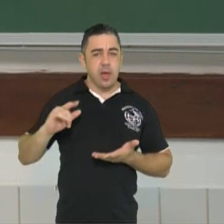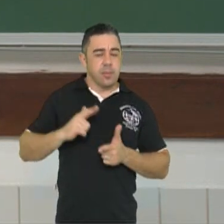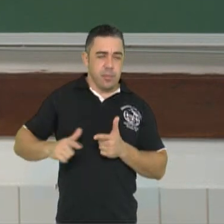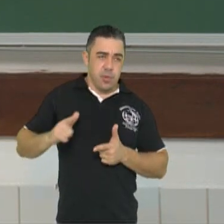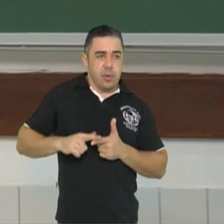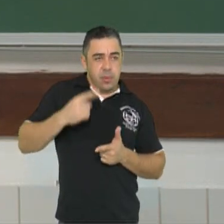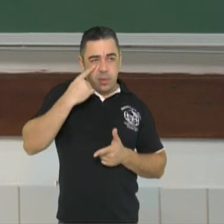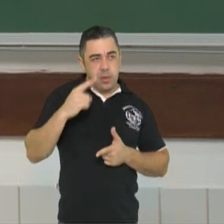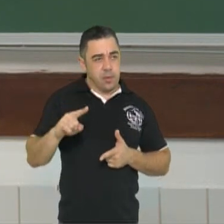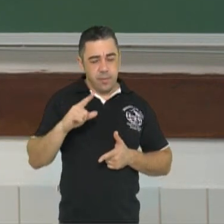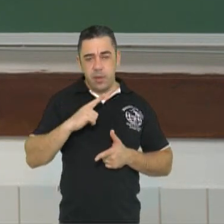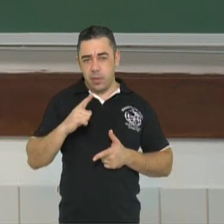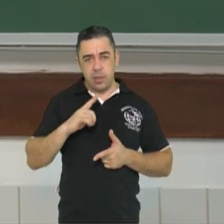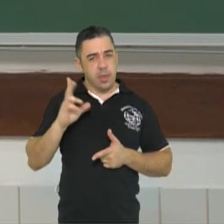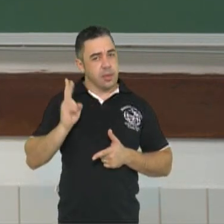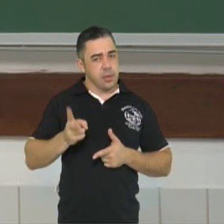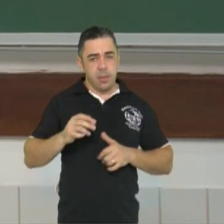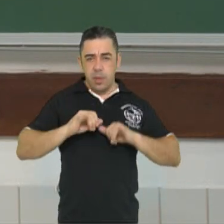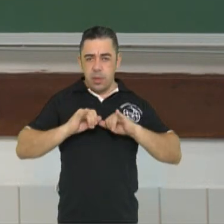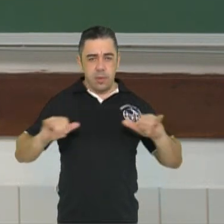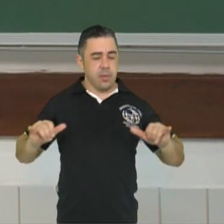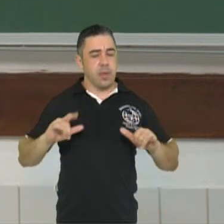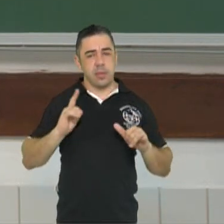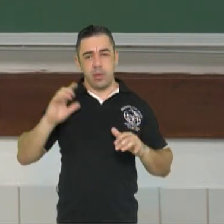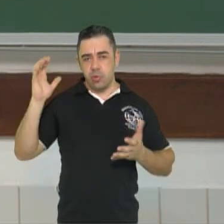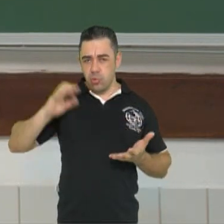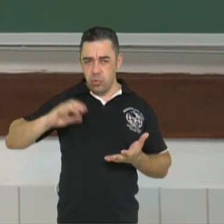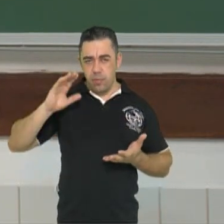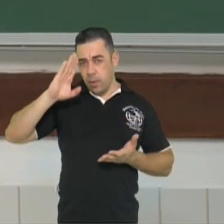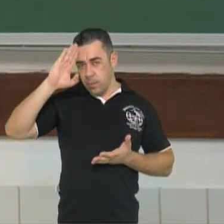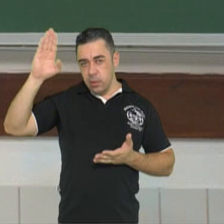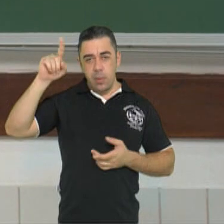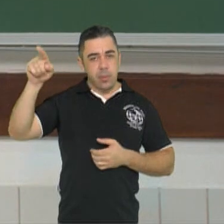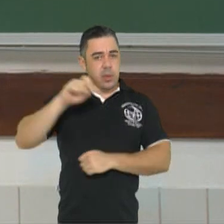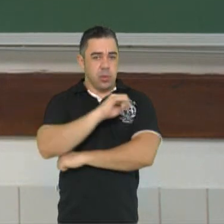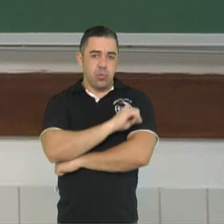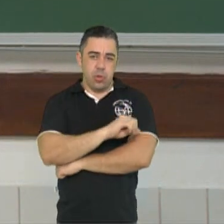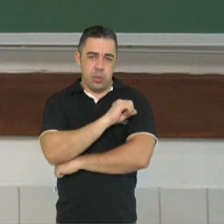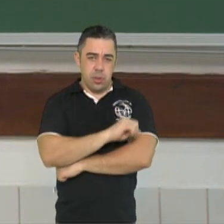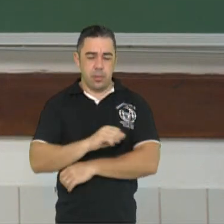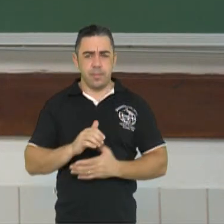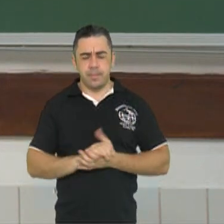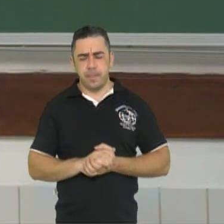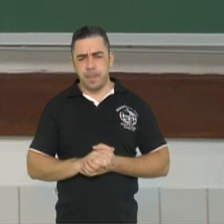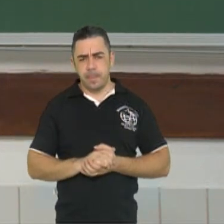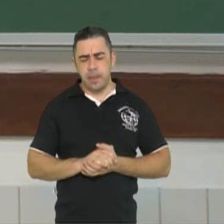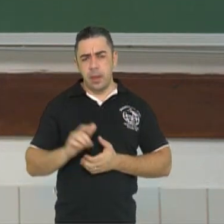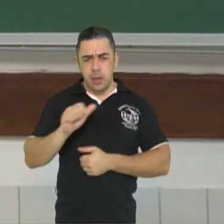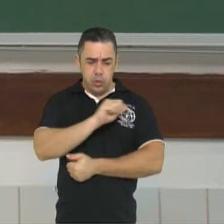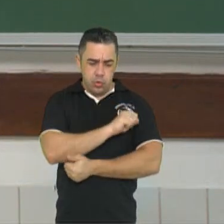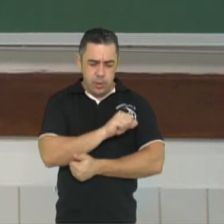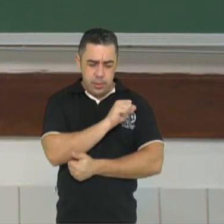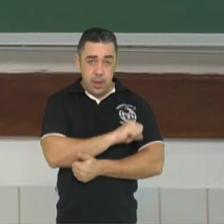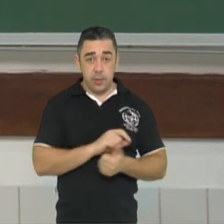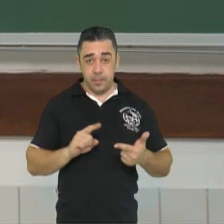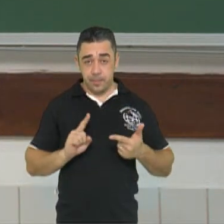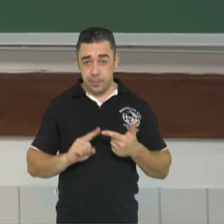acidentes que a gente vê em noticiários toda vez que tem chuva, principalmente no Rio de Janeiro. Rio de Janeiro e Paraná